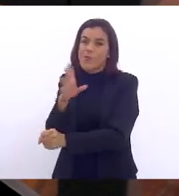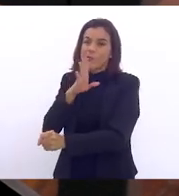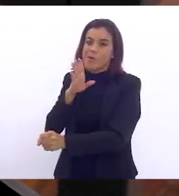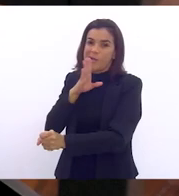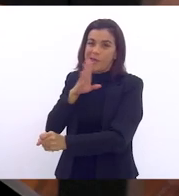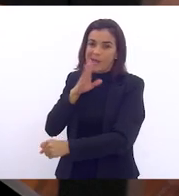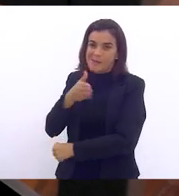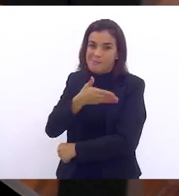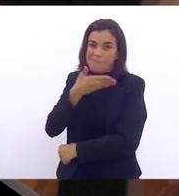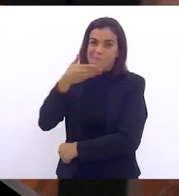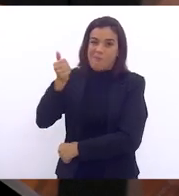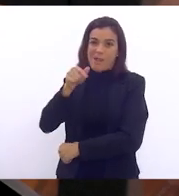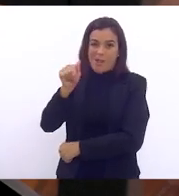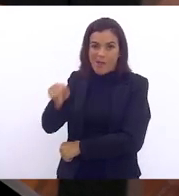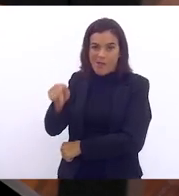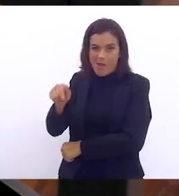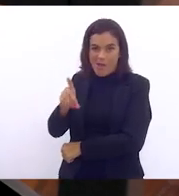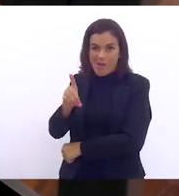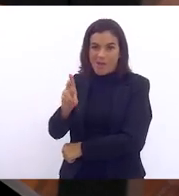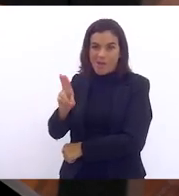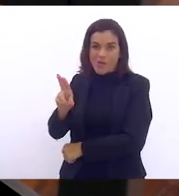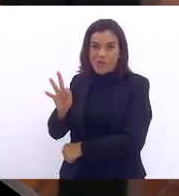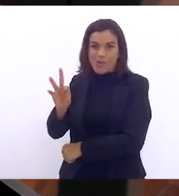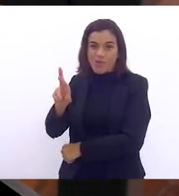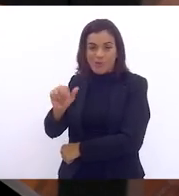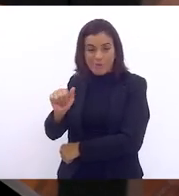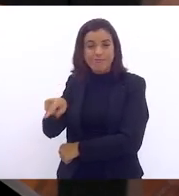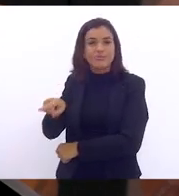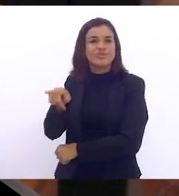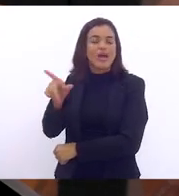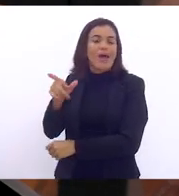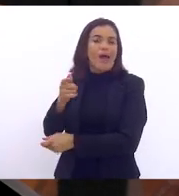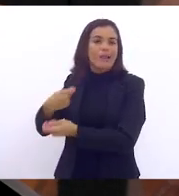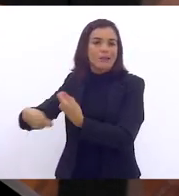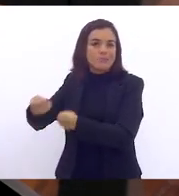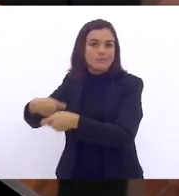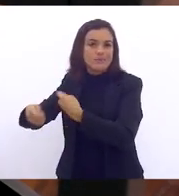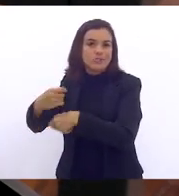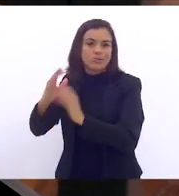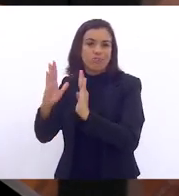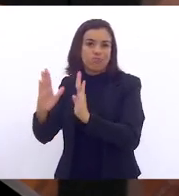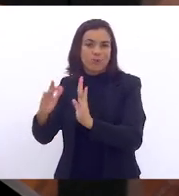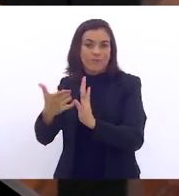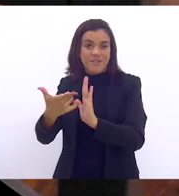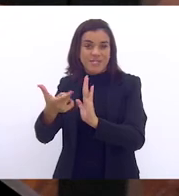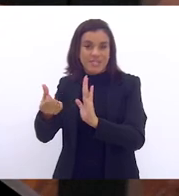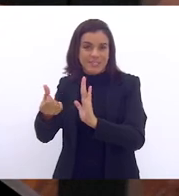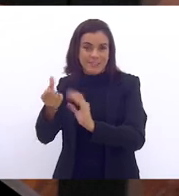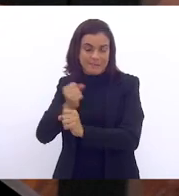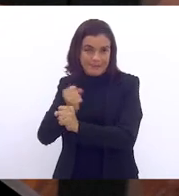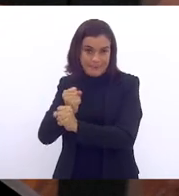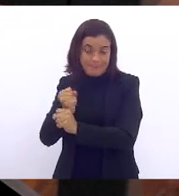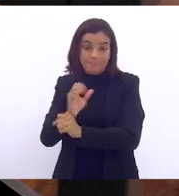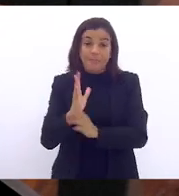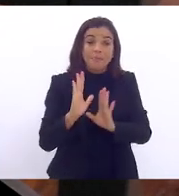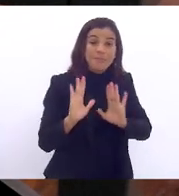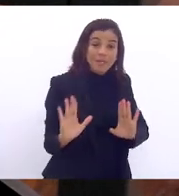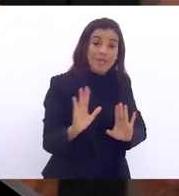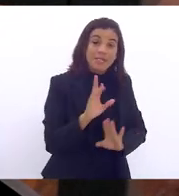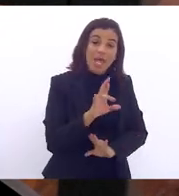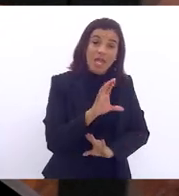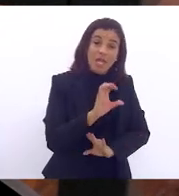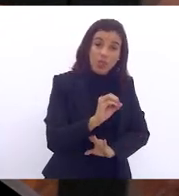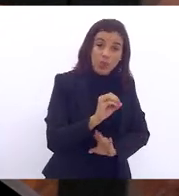a Dutra pelo fato de ter feito a gestão da rodovia por 26 anos mas no caso da Rio Santos é uma Rodovia totalmente nova para